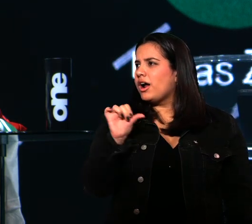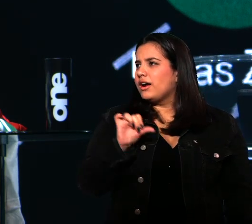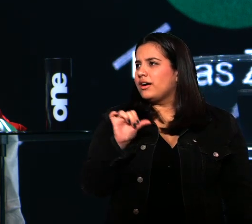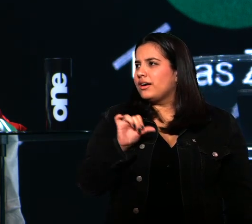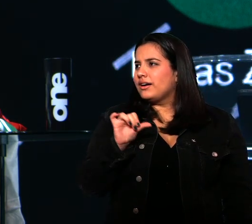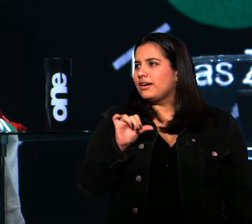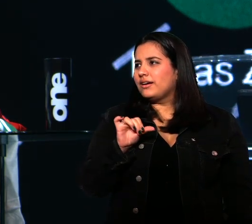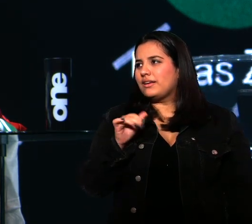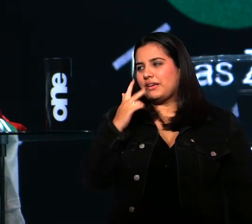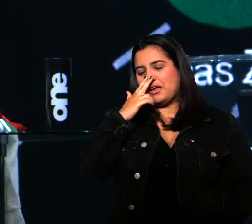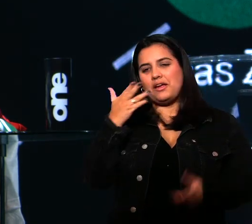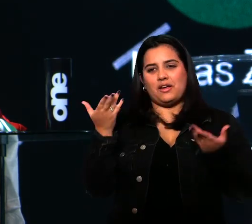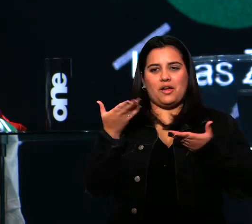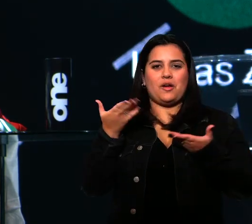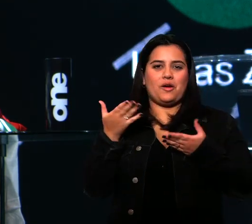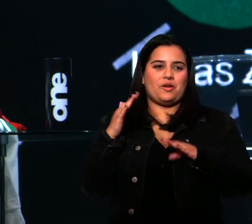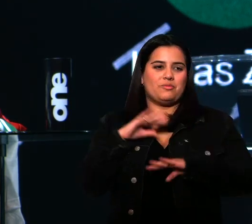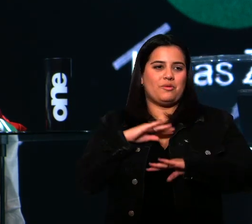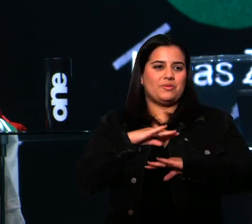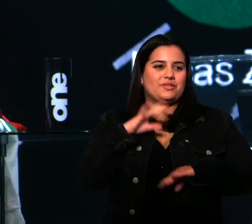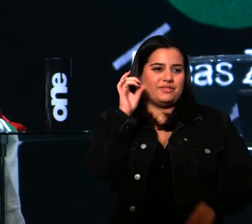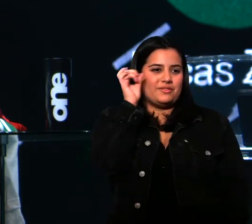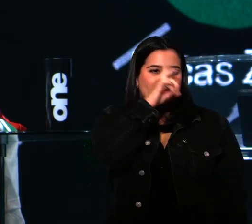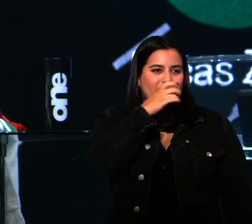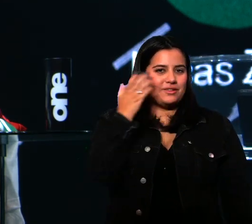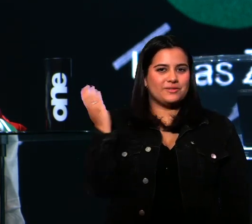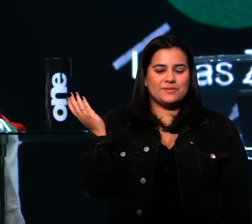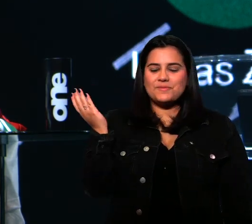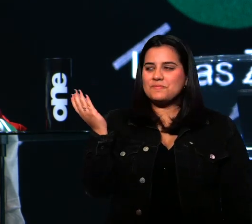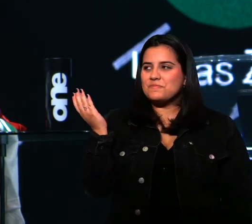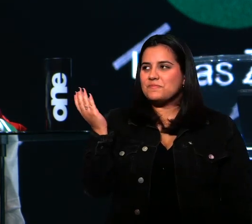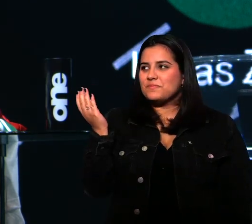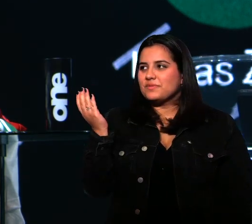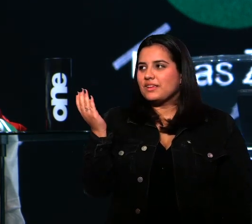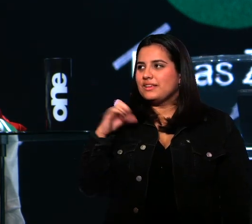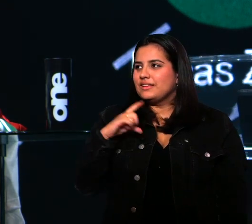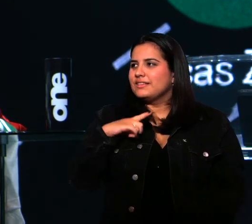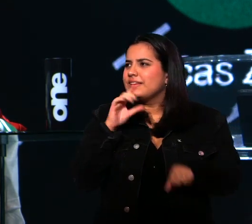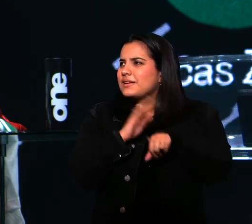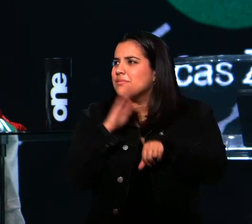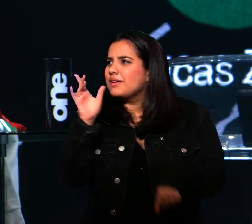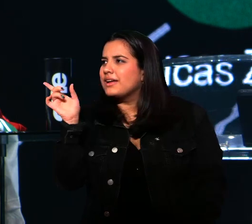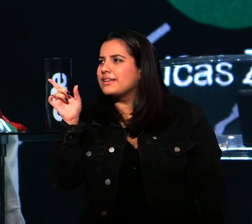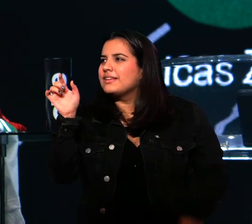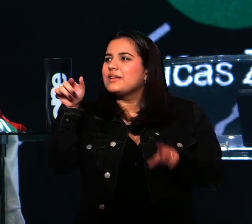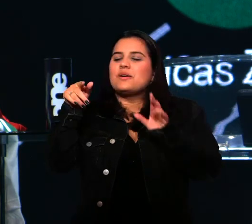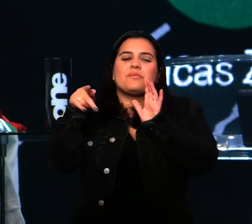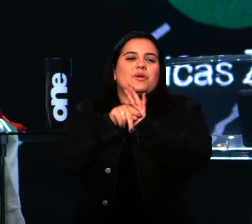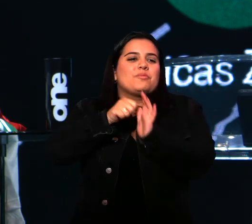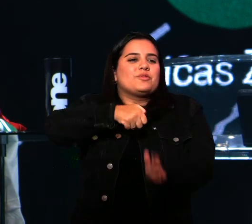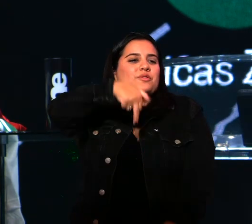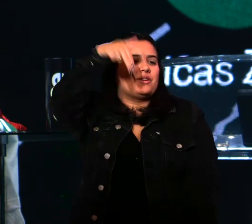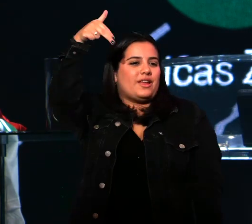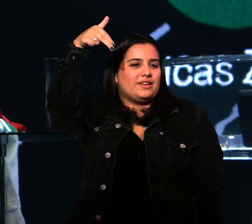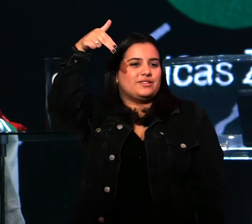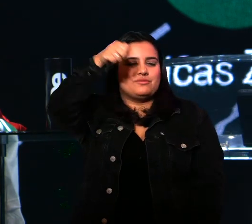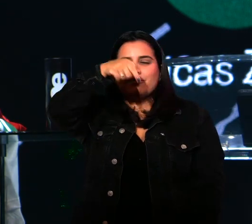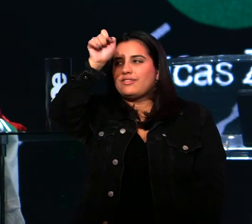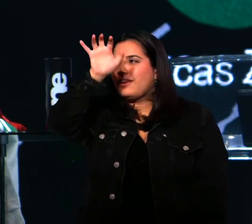atual fase não está fácil também, né? Deixa eu ver, gente, tem mais um aqui. Para honrar o pessoal do Nordeste aí também, tem alguém desse aqui,